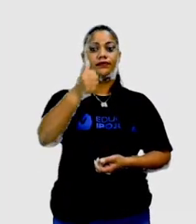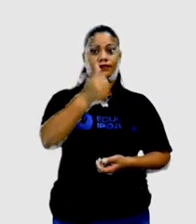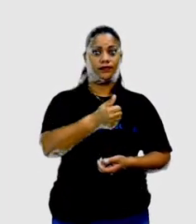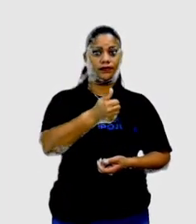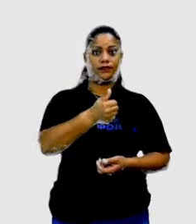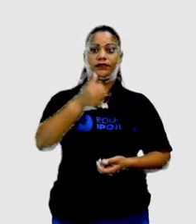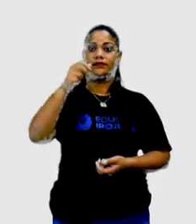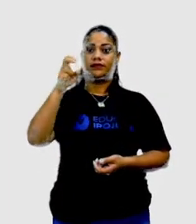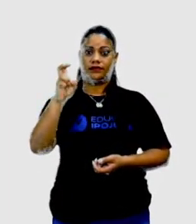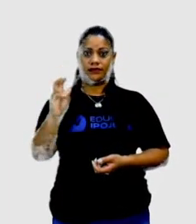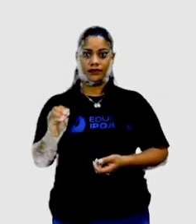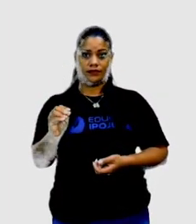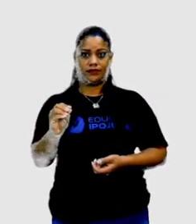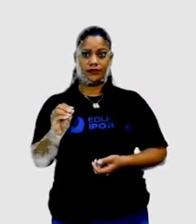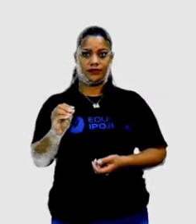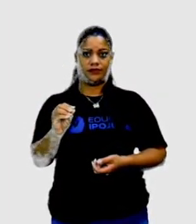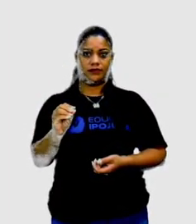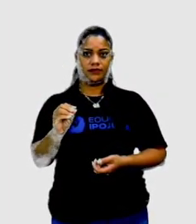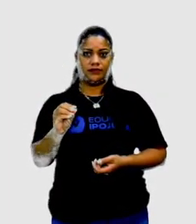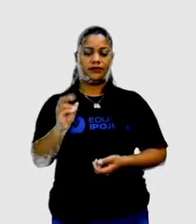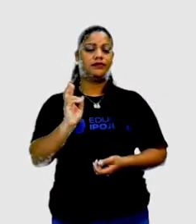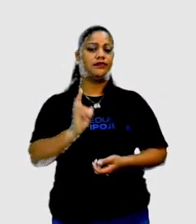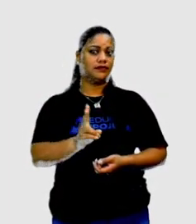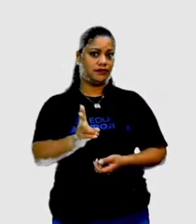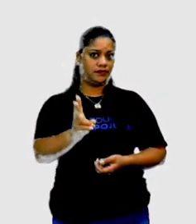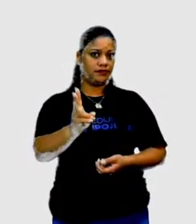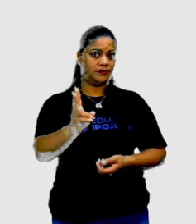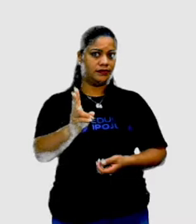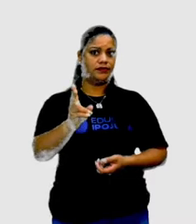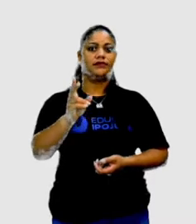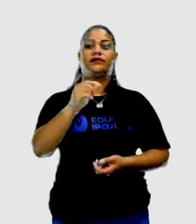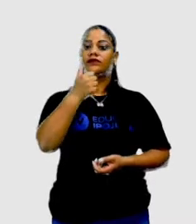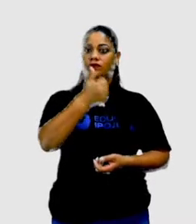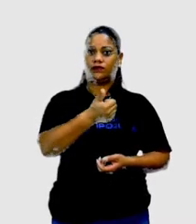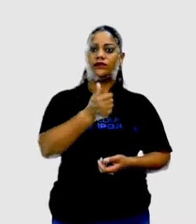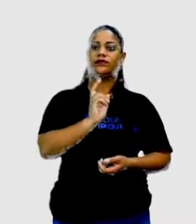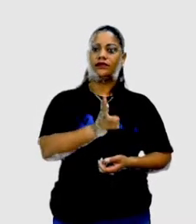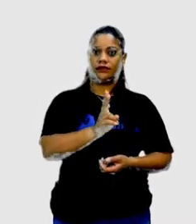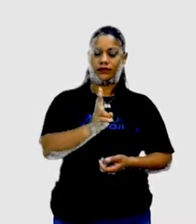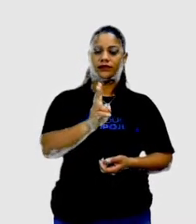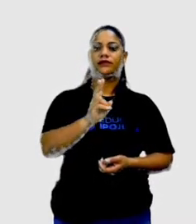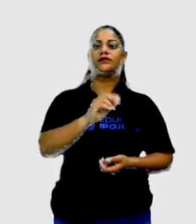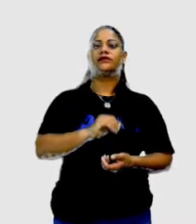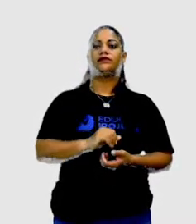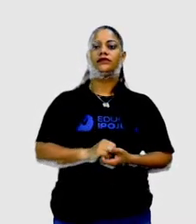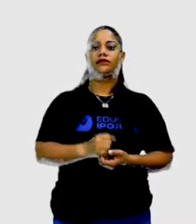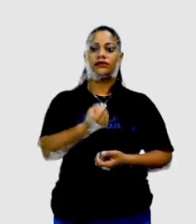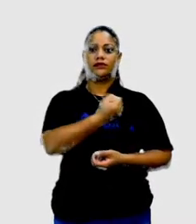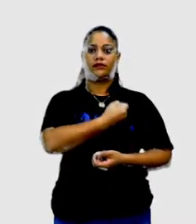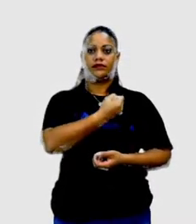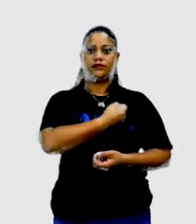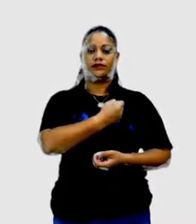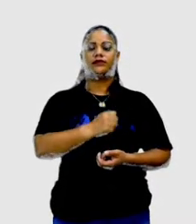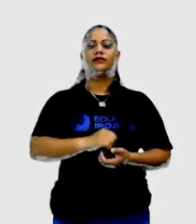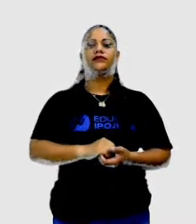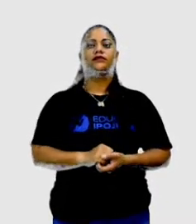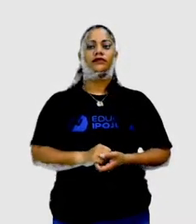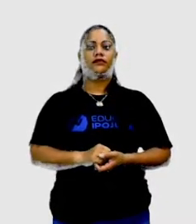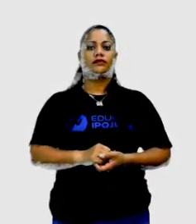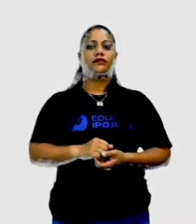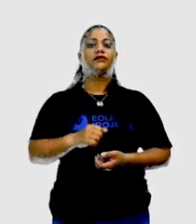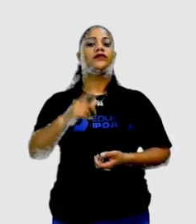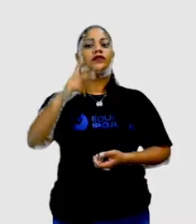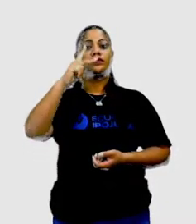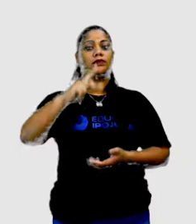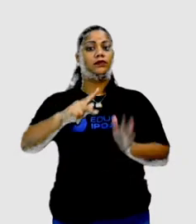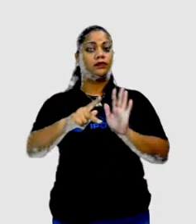50 sempre vai dividir o 50, certo? O 1 sempre vai dividir o número natural e o